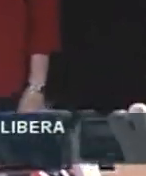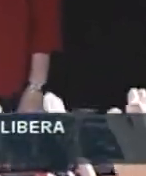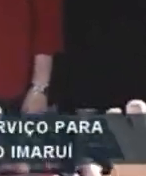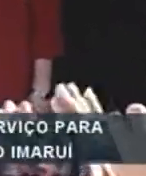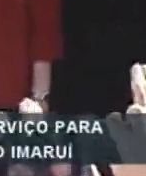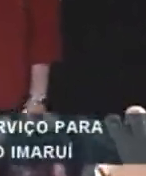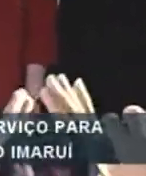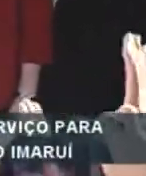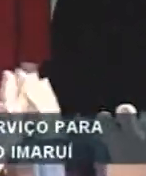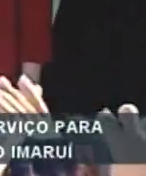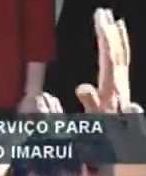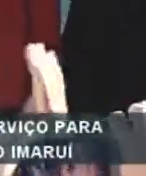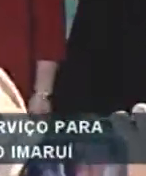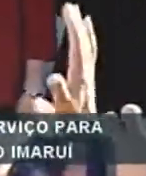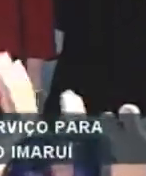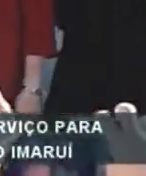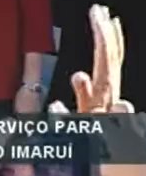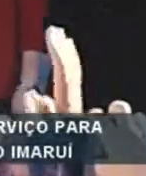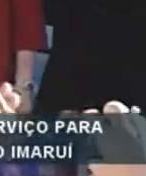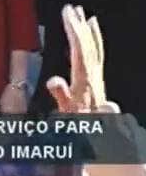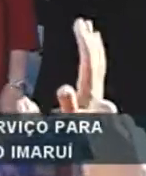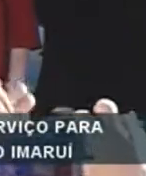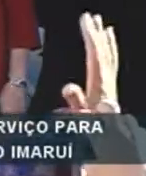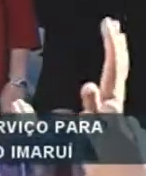com a presidenta Dilma Rousseff. Acompanhe.